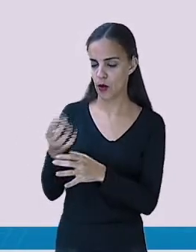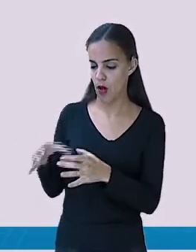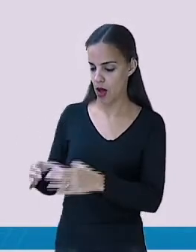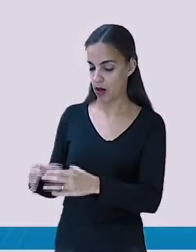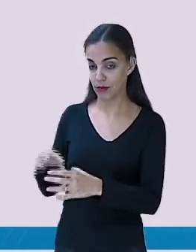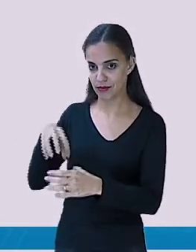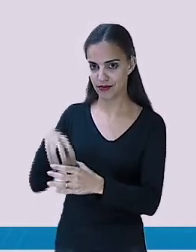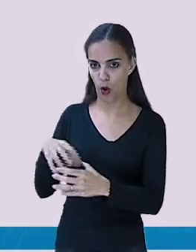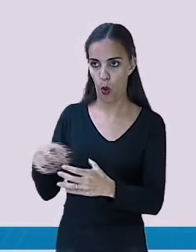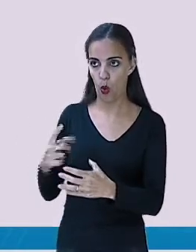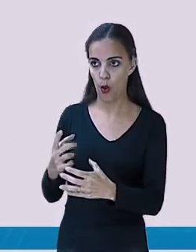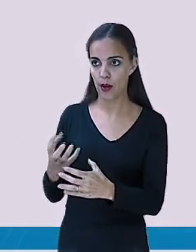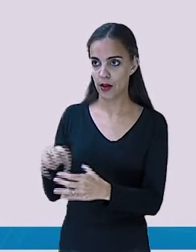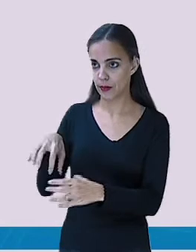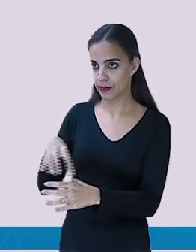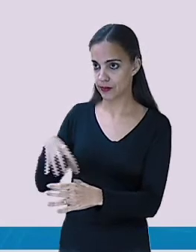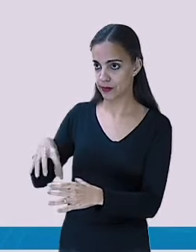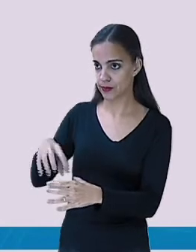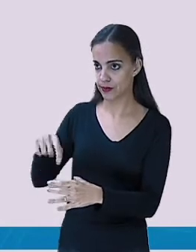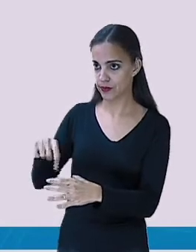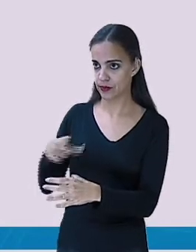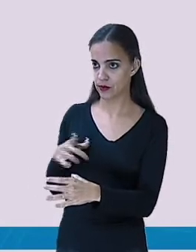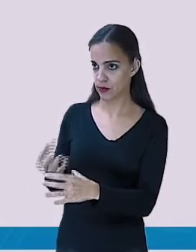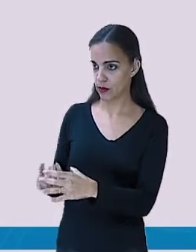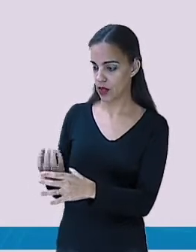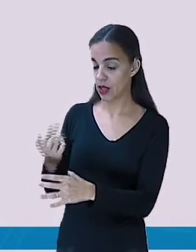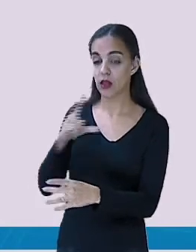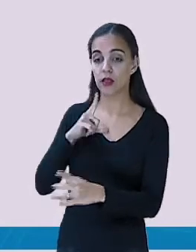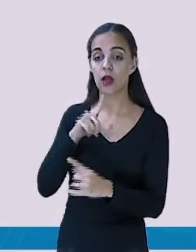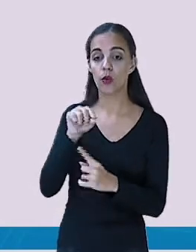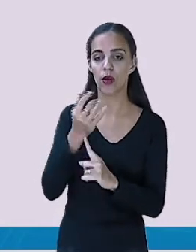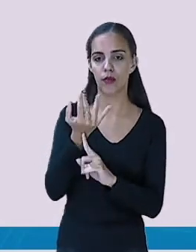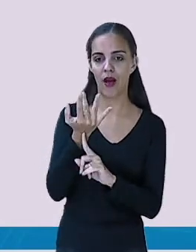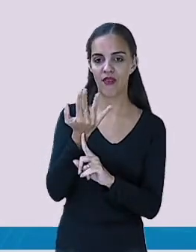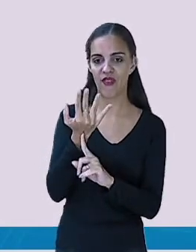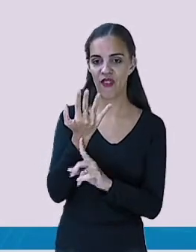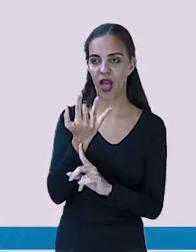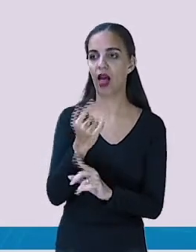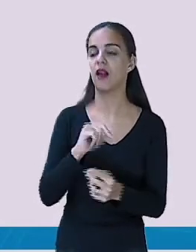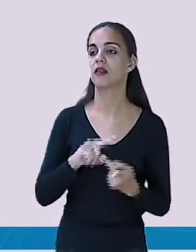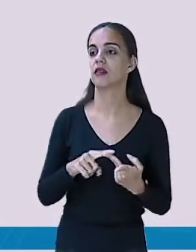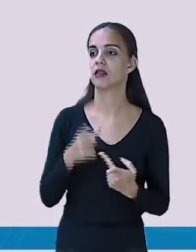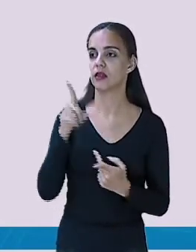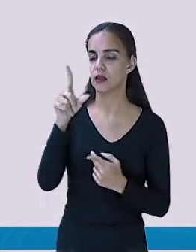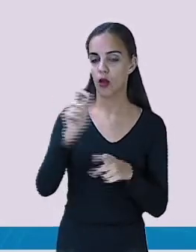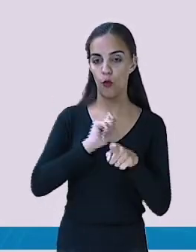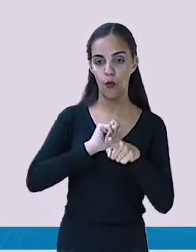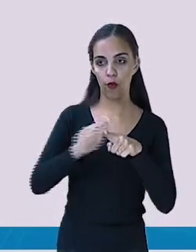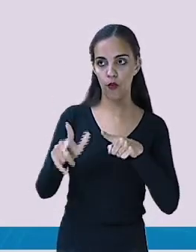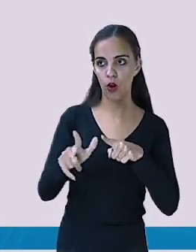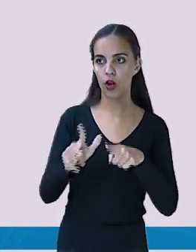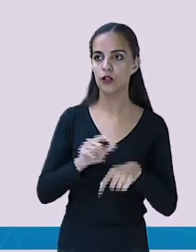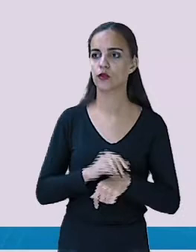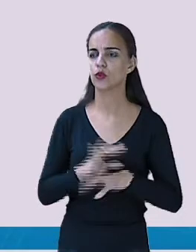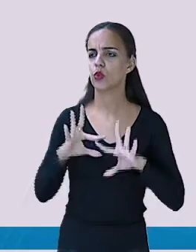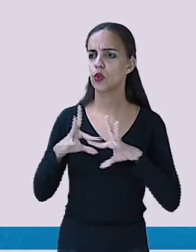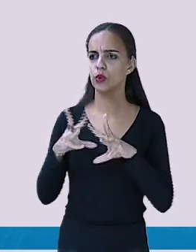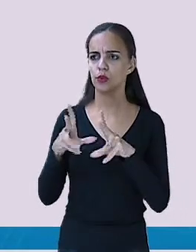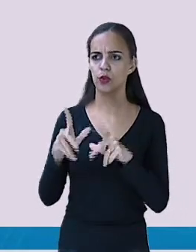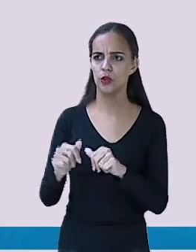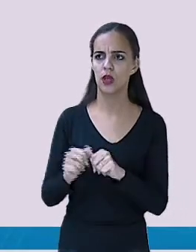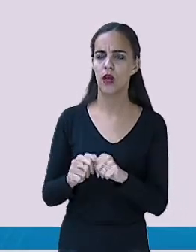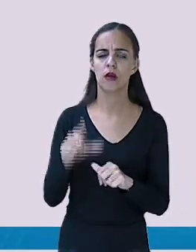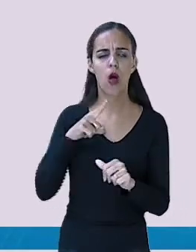a chama lá do fogão a queima da vela a queima da madeira a queima do fósforo